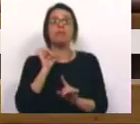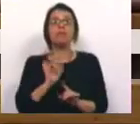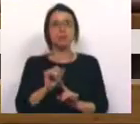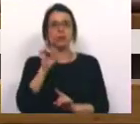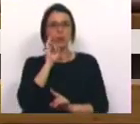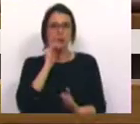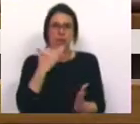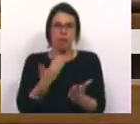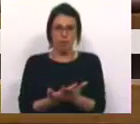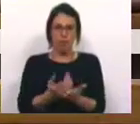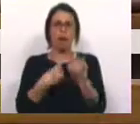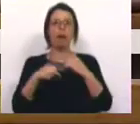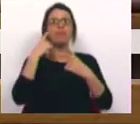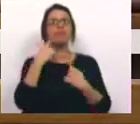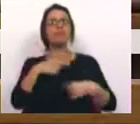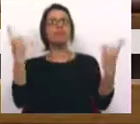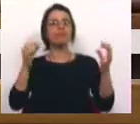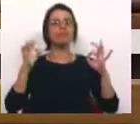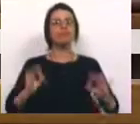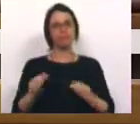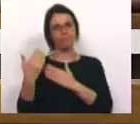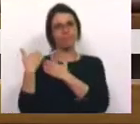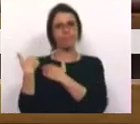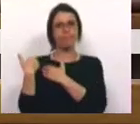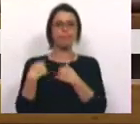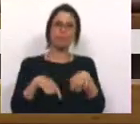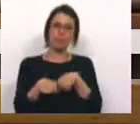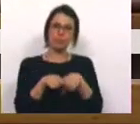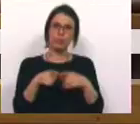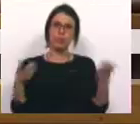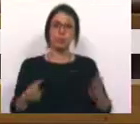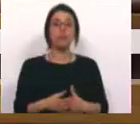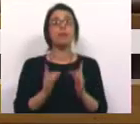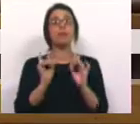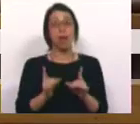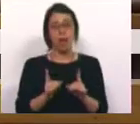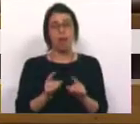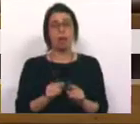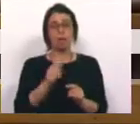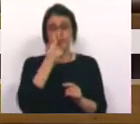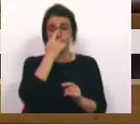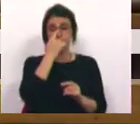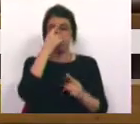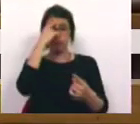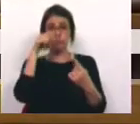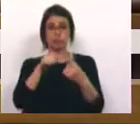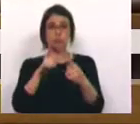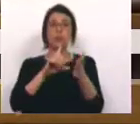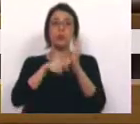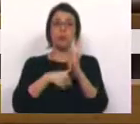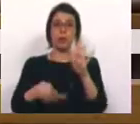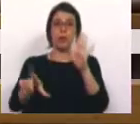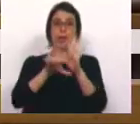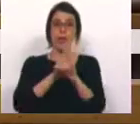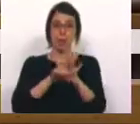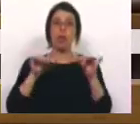de segurança e de demonstração de responsabilidade política. É esse justamente o objetivo do projeto de